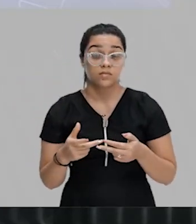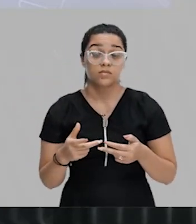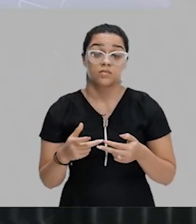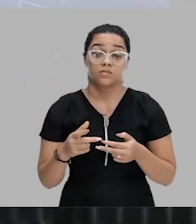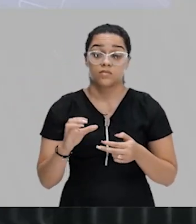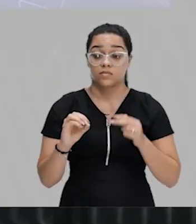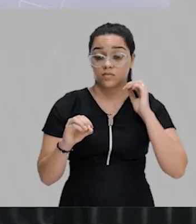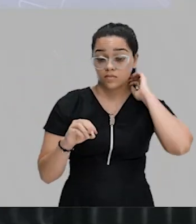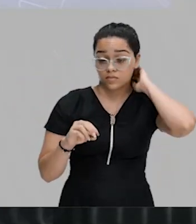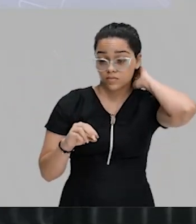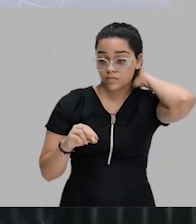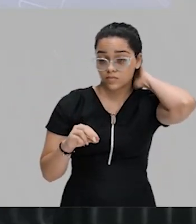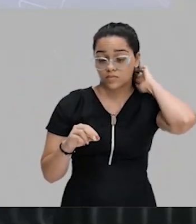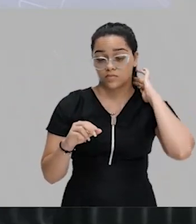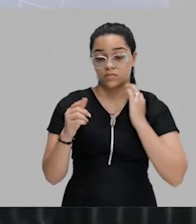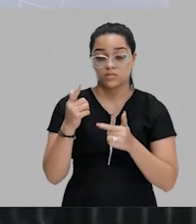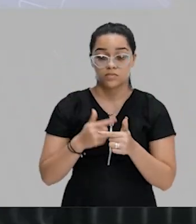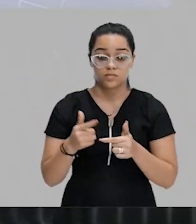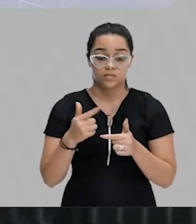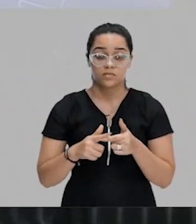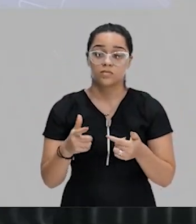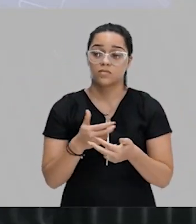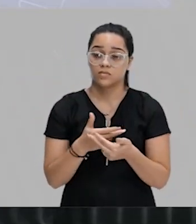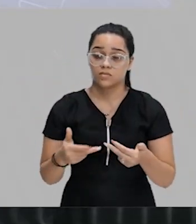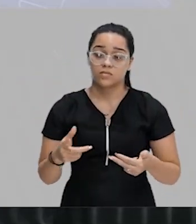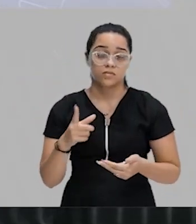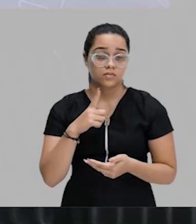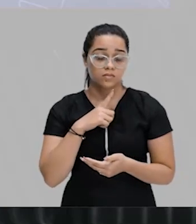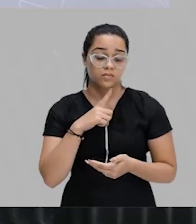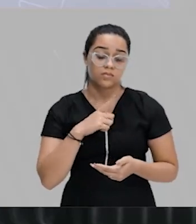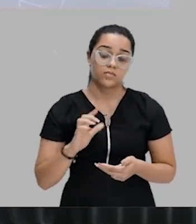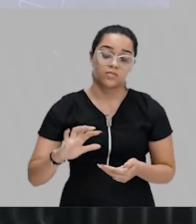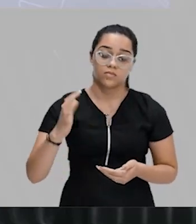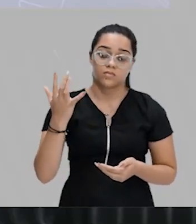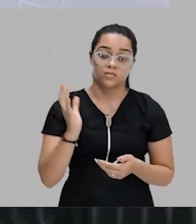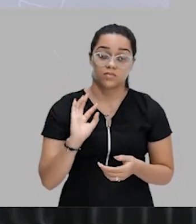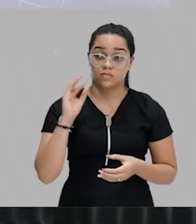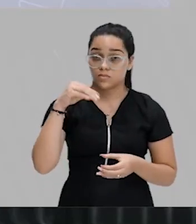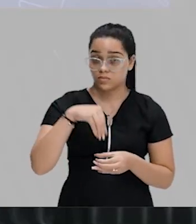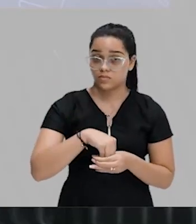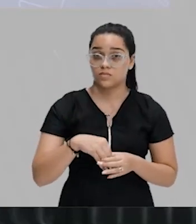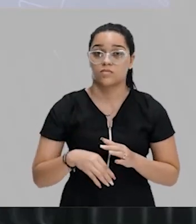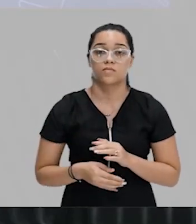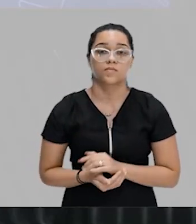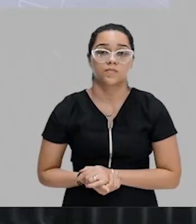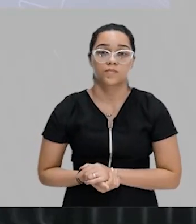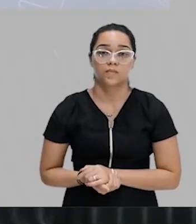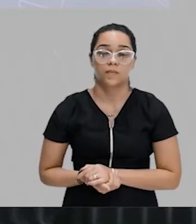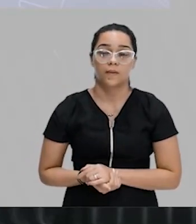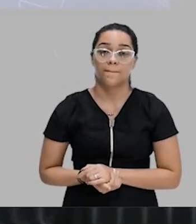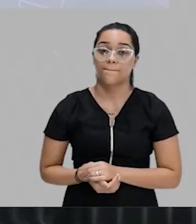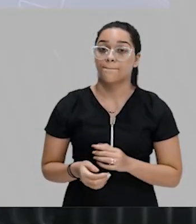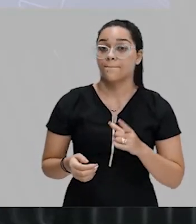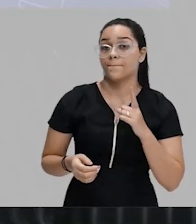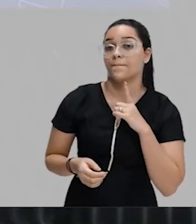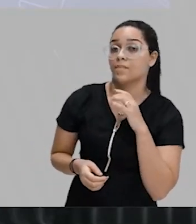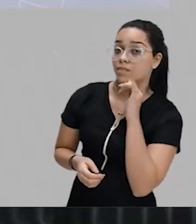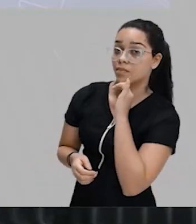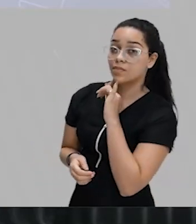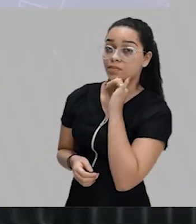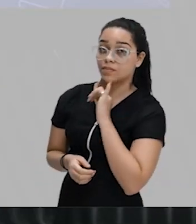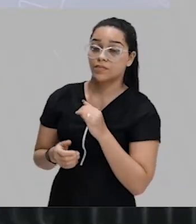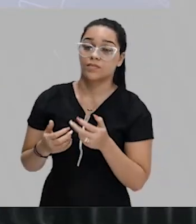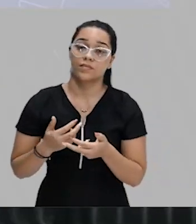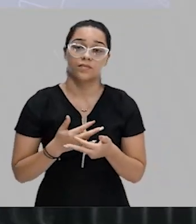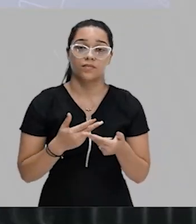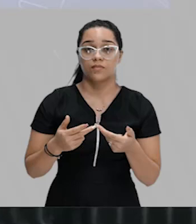internos. Nós temos vários conflitos internos acontecendo dentro do Oriente Médio. Como, por exemplo, as